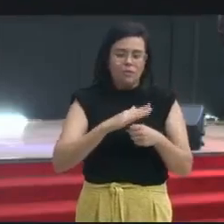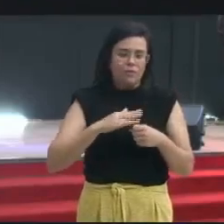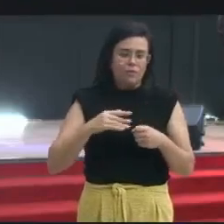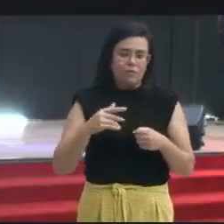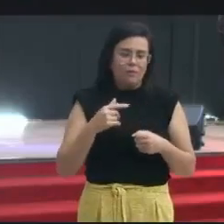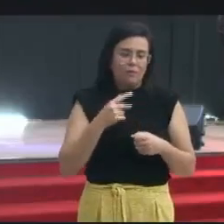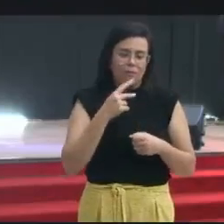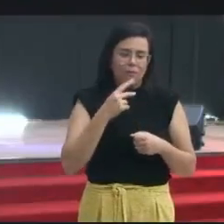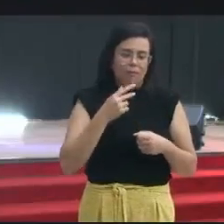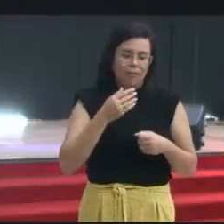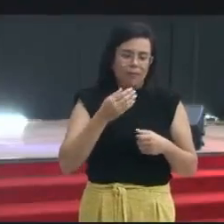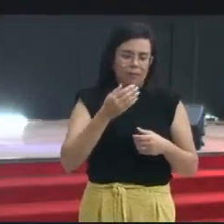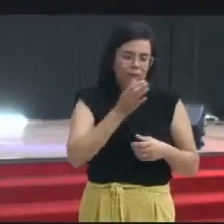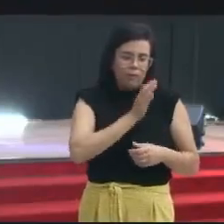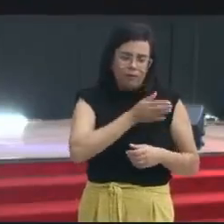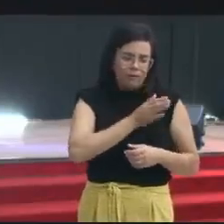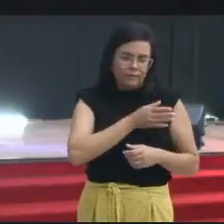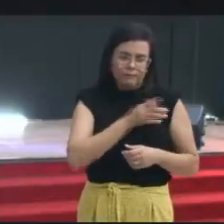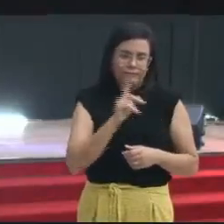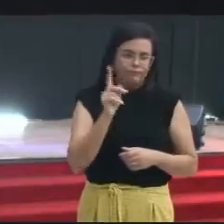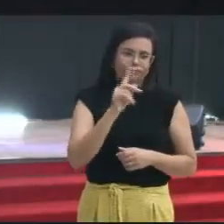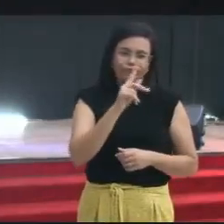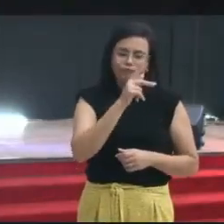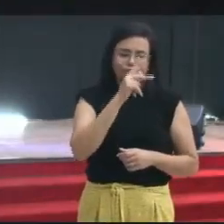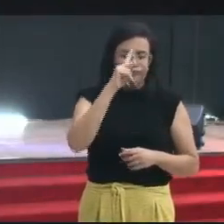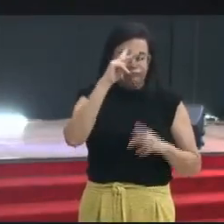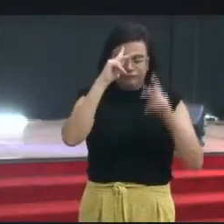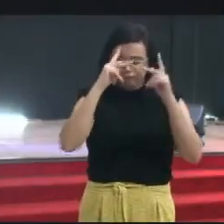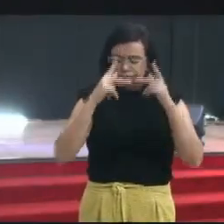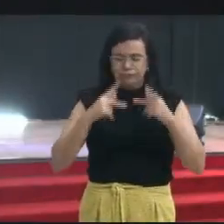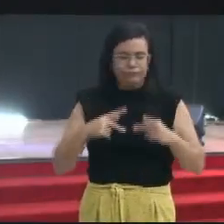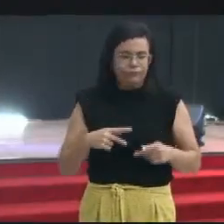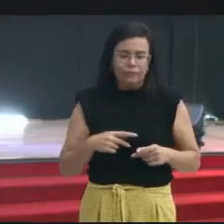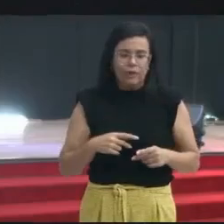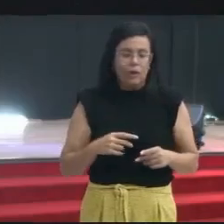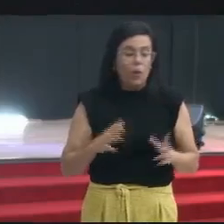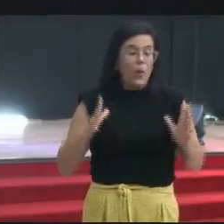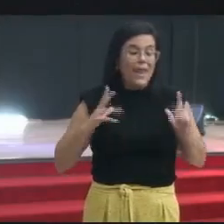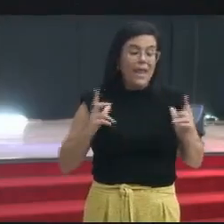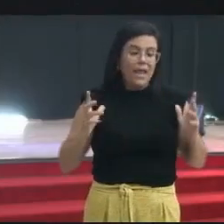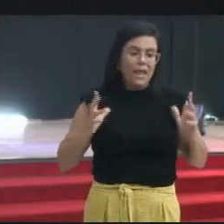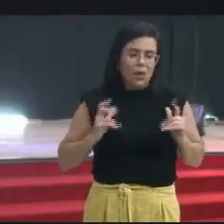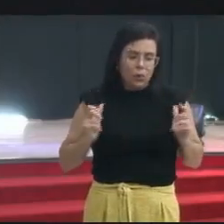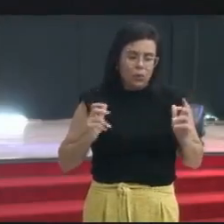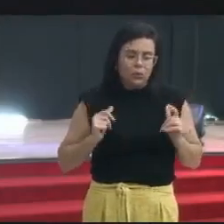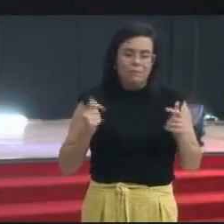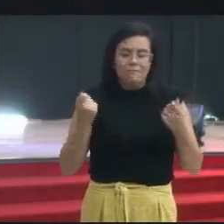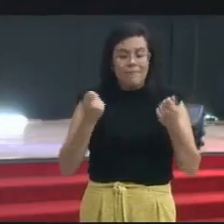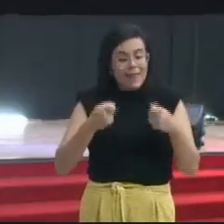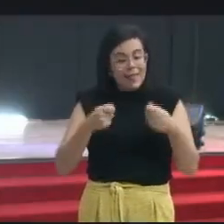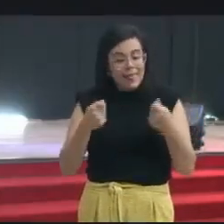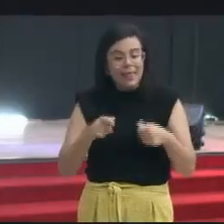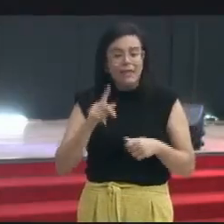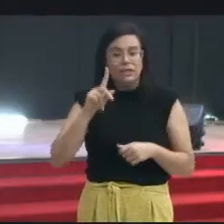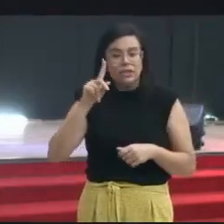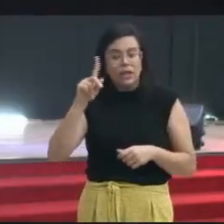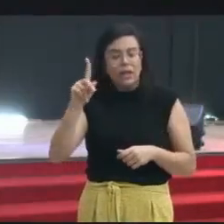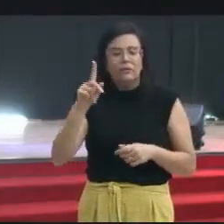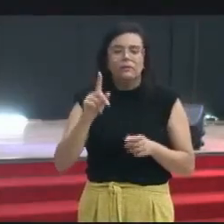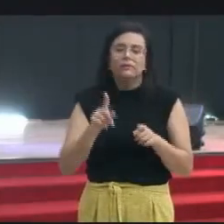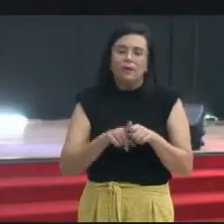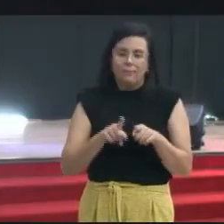humano. Os ricos também precisam de Deus. Eu